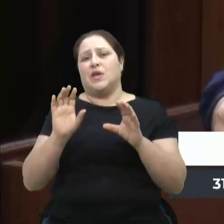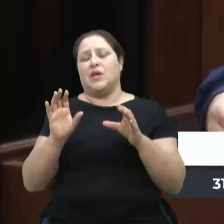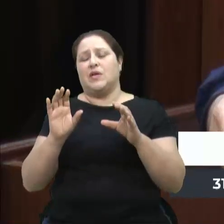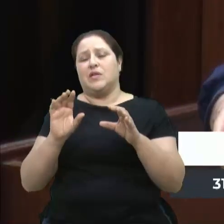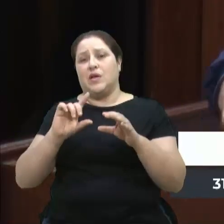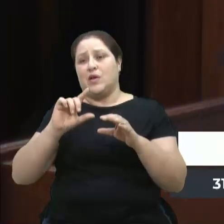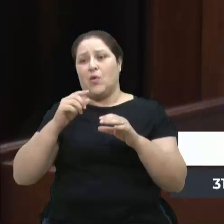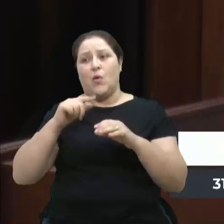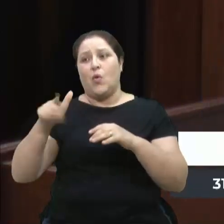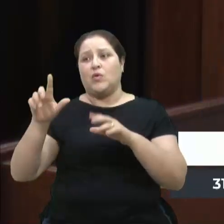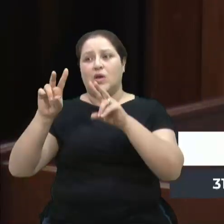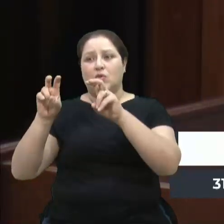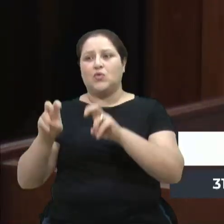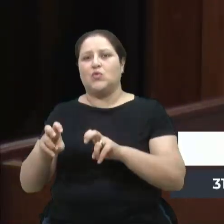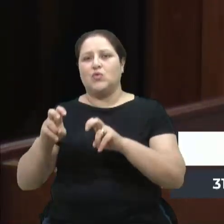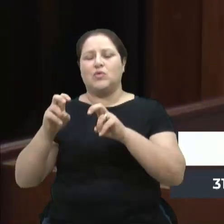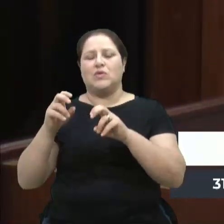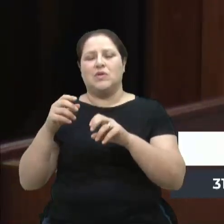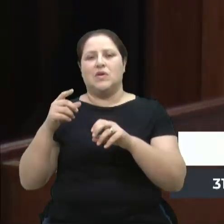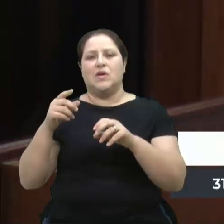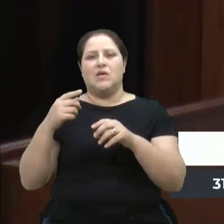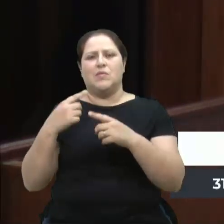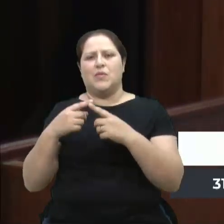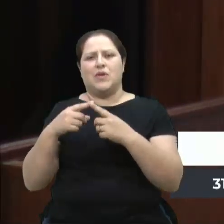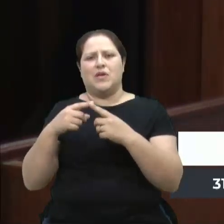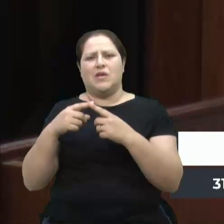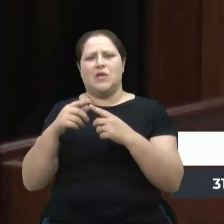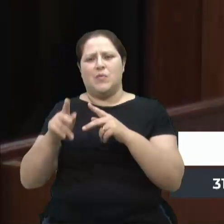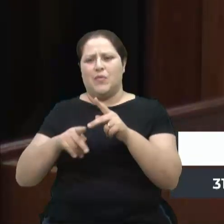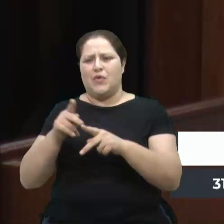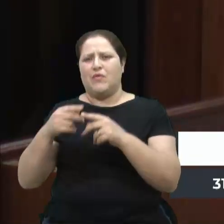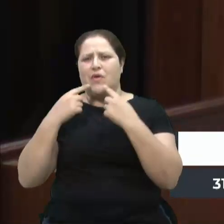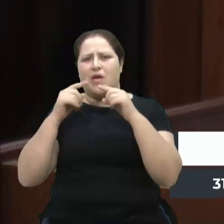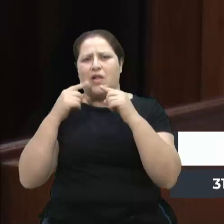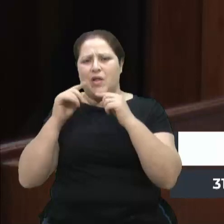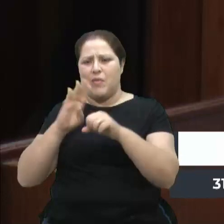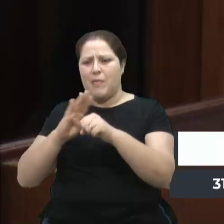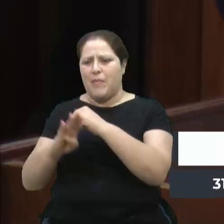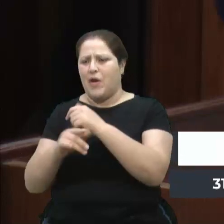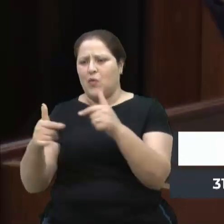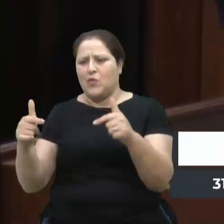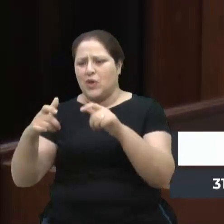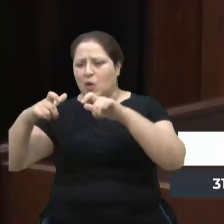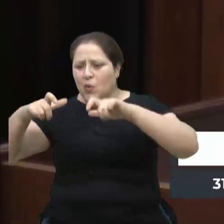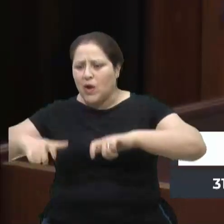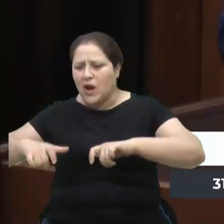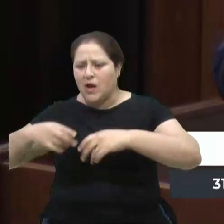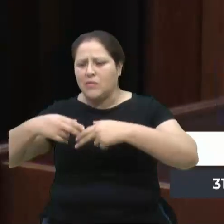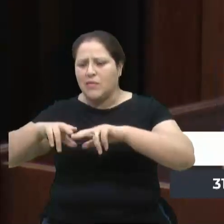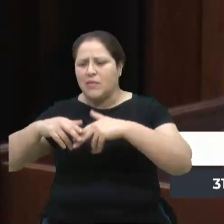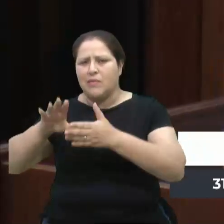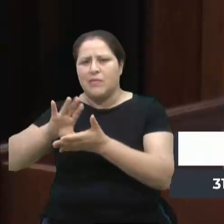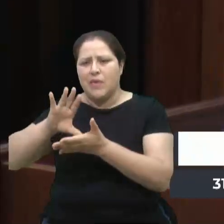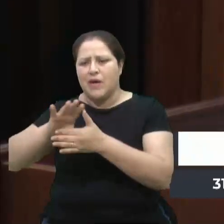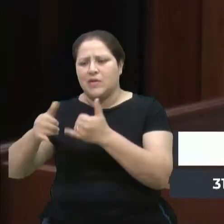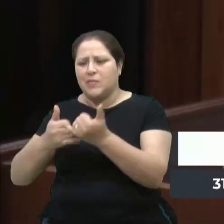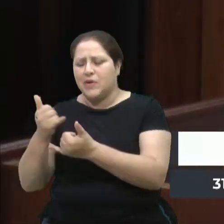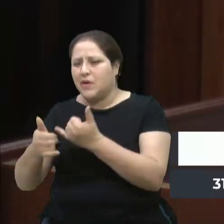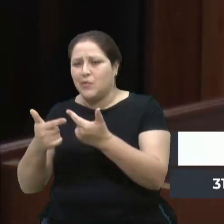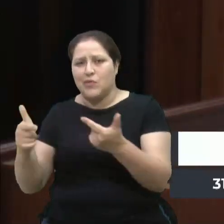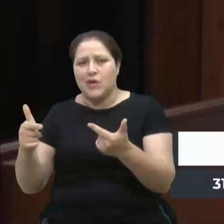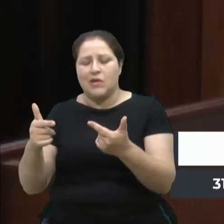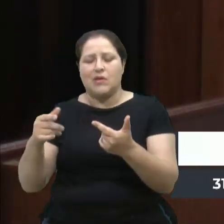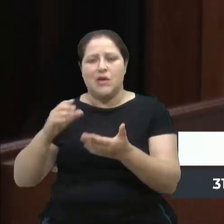bairro, mas construir estádios faraônicos e bilhões de bilhões que poderiam ser realmente investidos em obras de